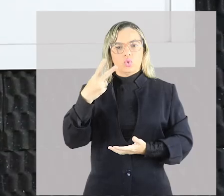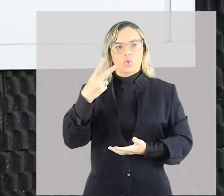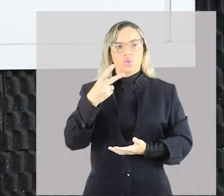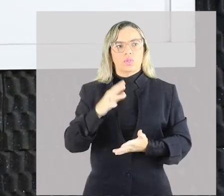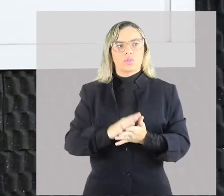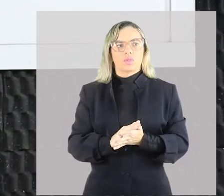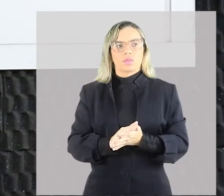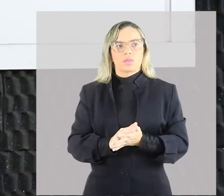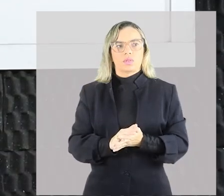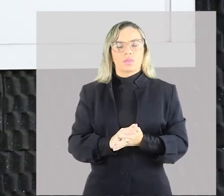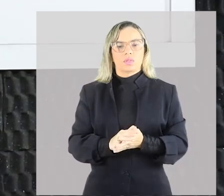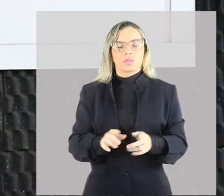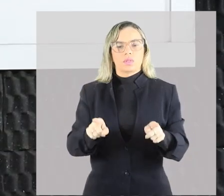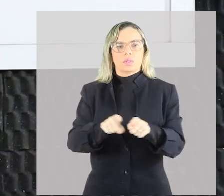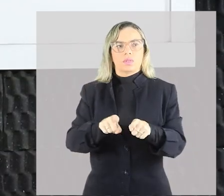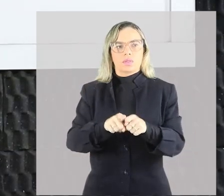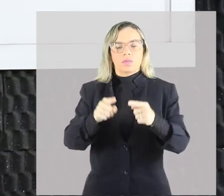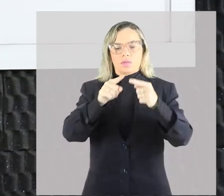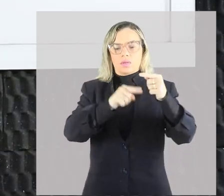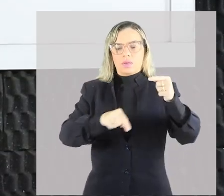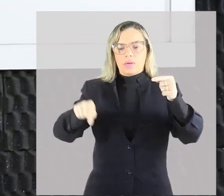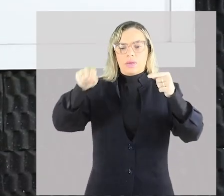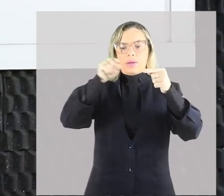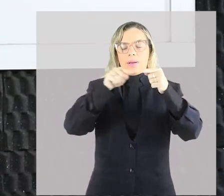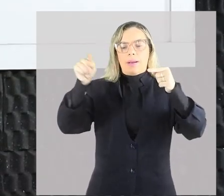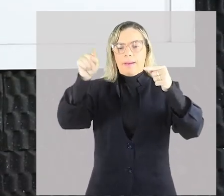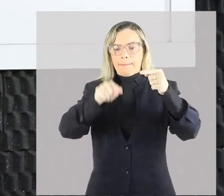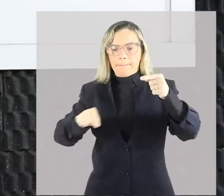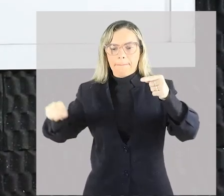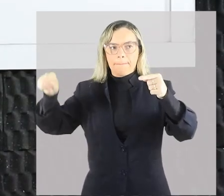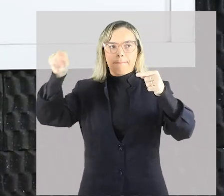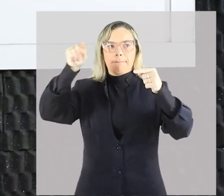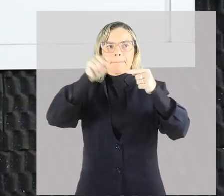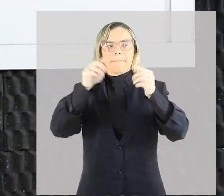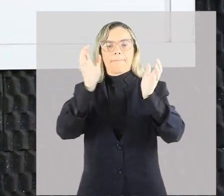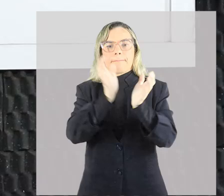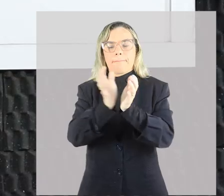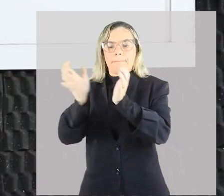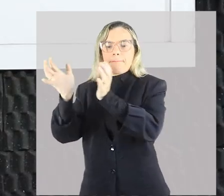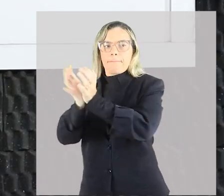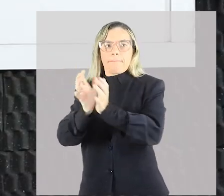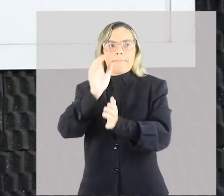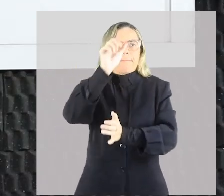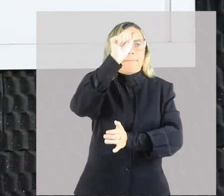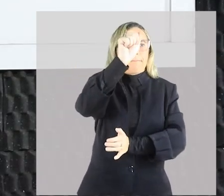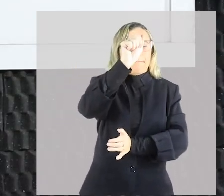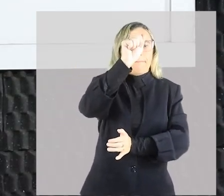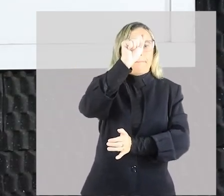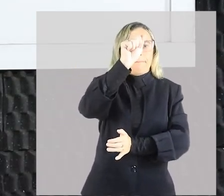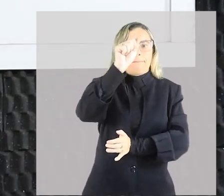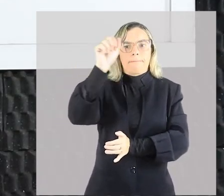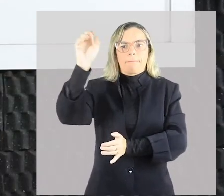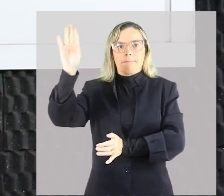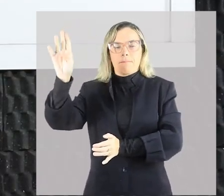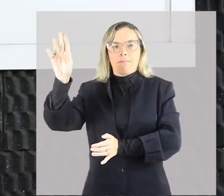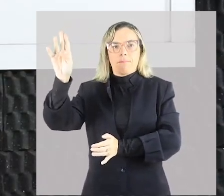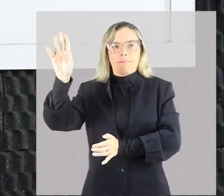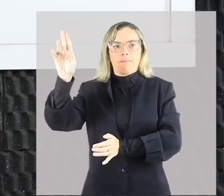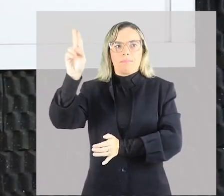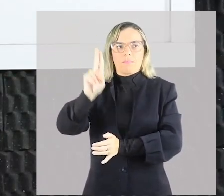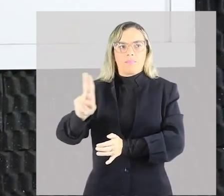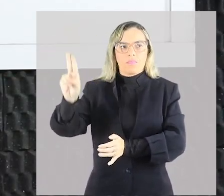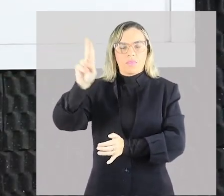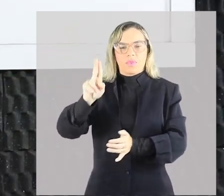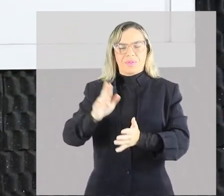ó. Olha, uma representação que se usa muito, aqui é um conjunto A, aqui é um conjunto B. Olha,